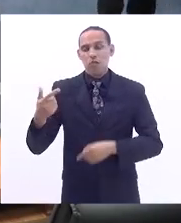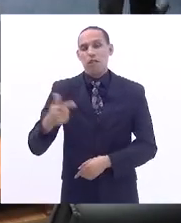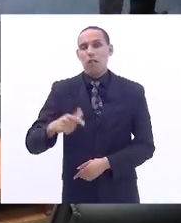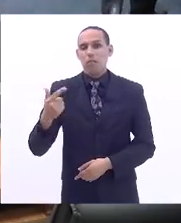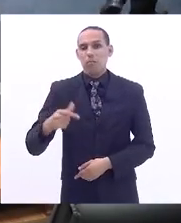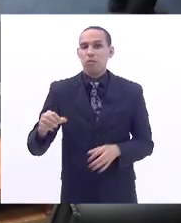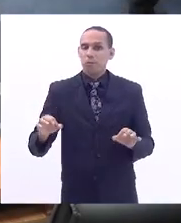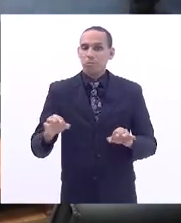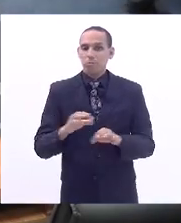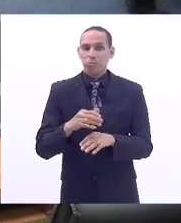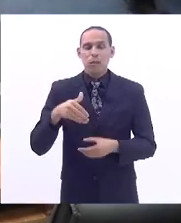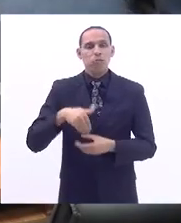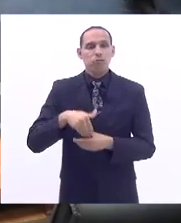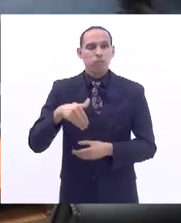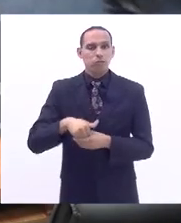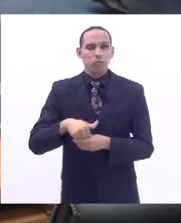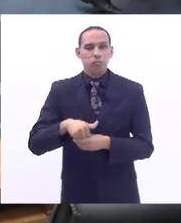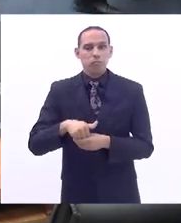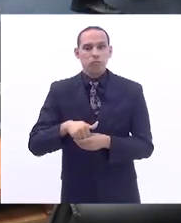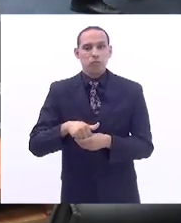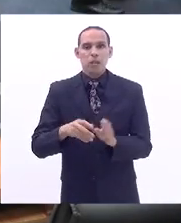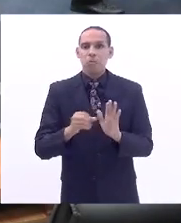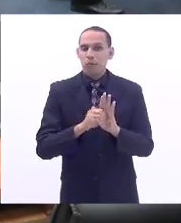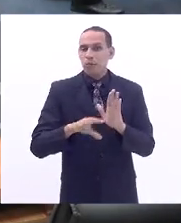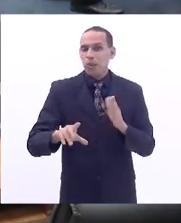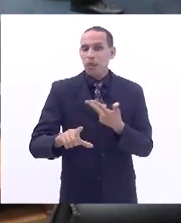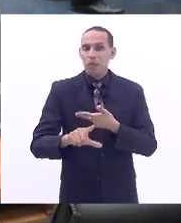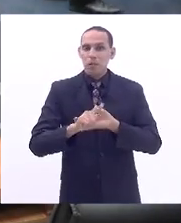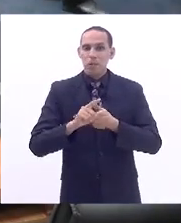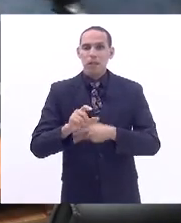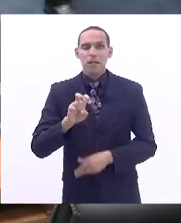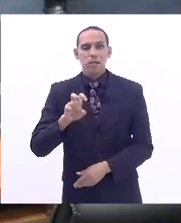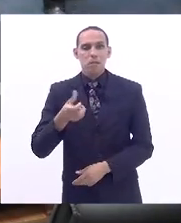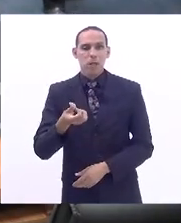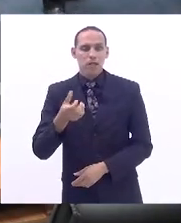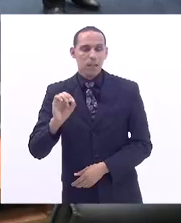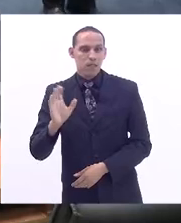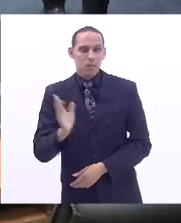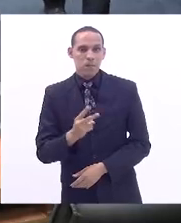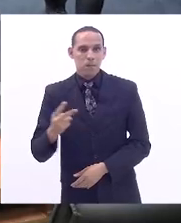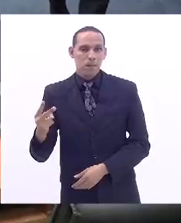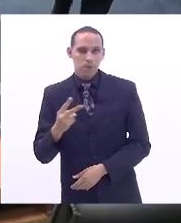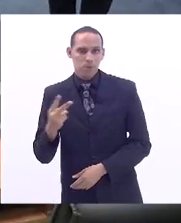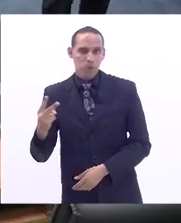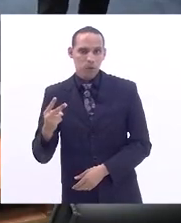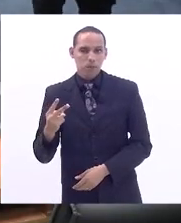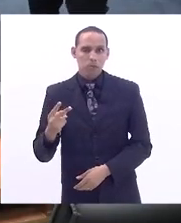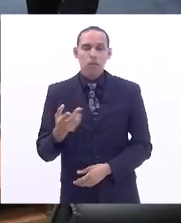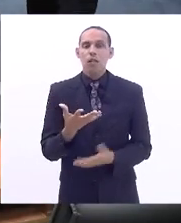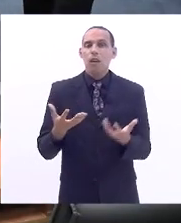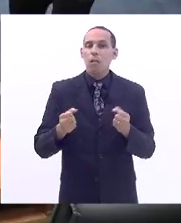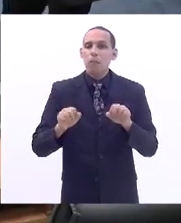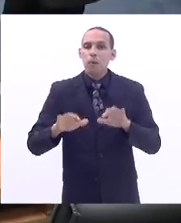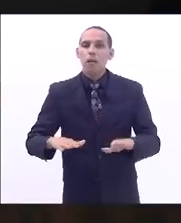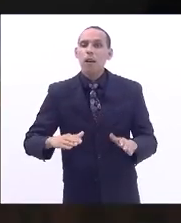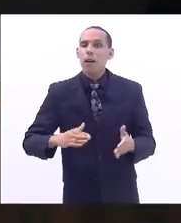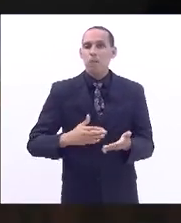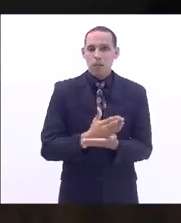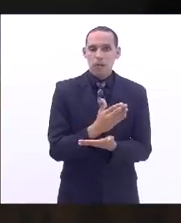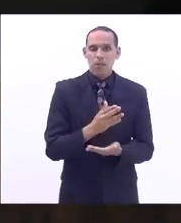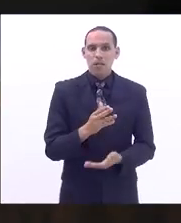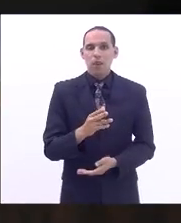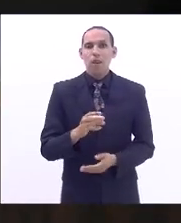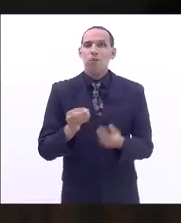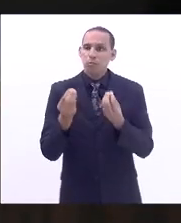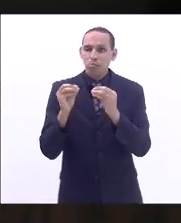discutir encerrada a discussão e votação a indicação Legislativa 560 de 22 se eu tiver aprovam permaneçam Como estão aprovada